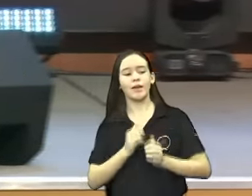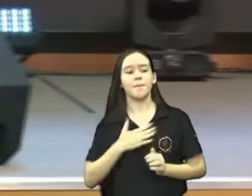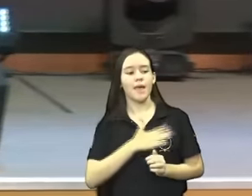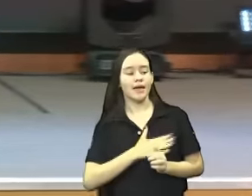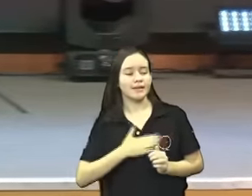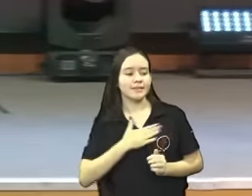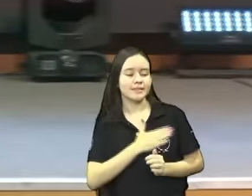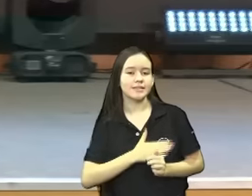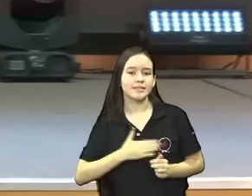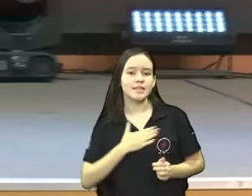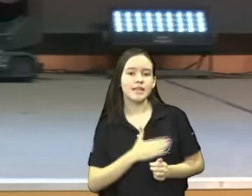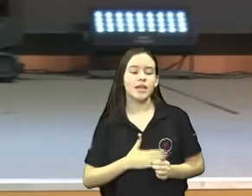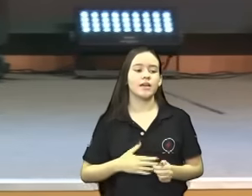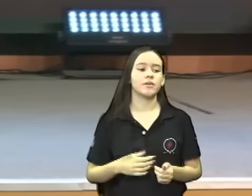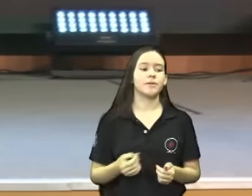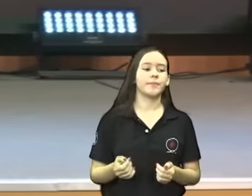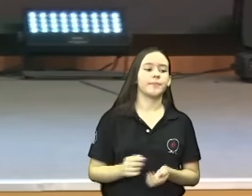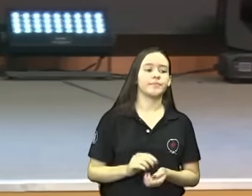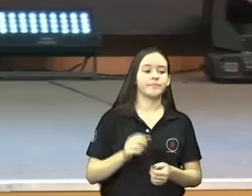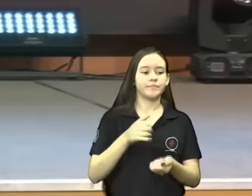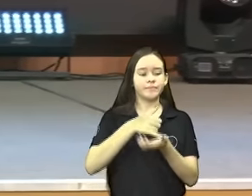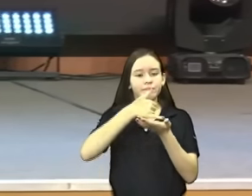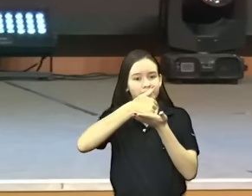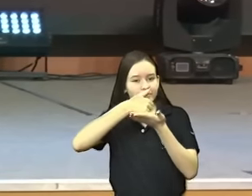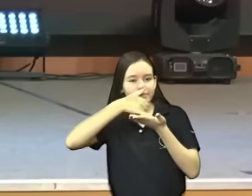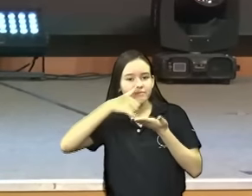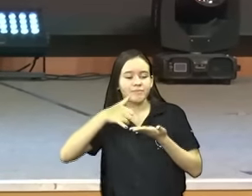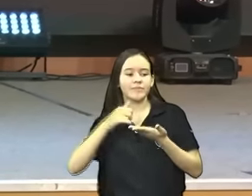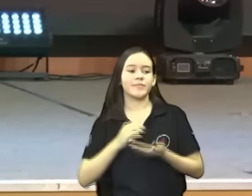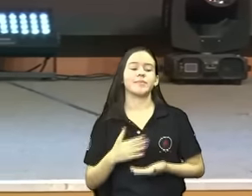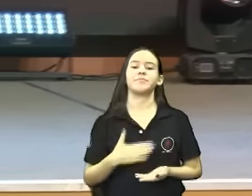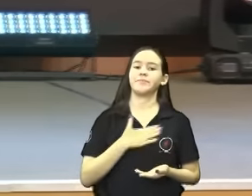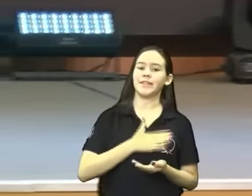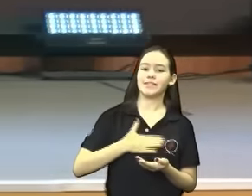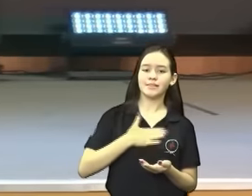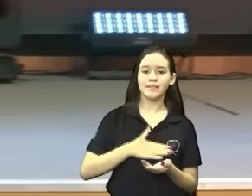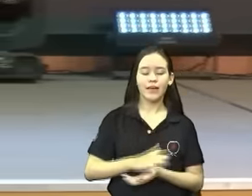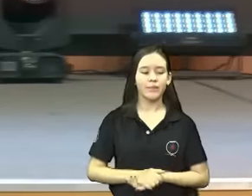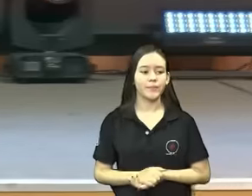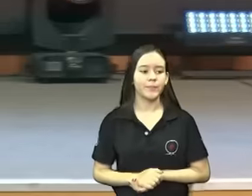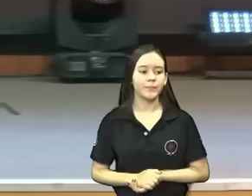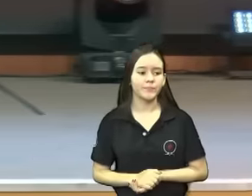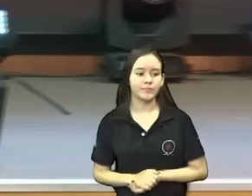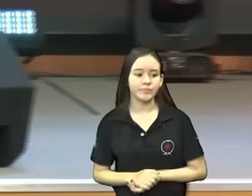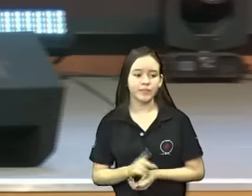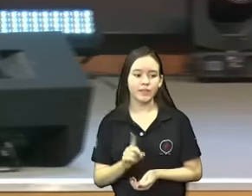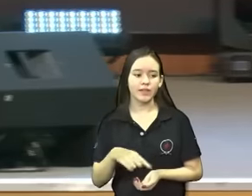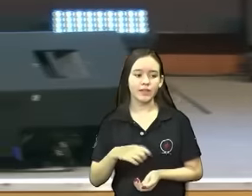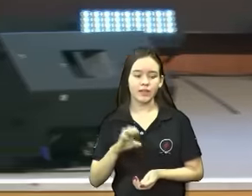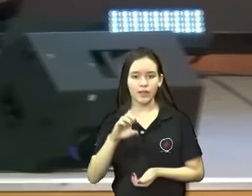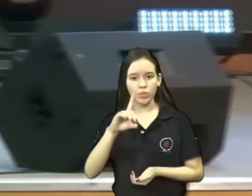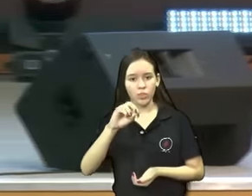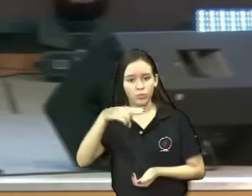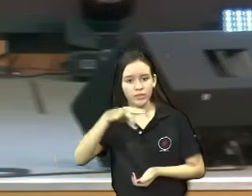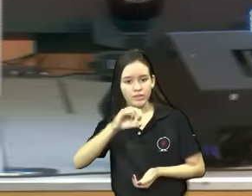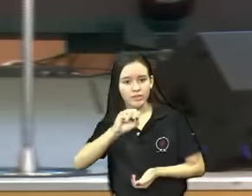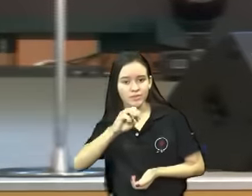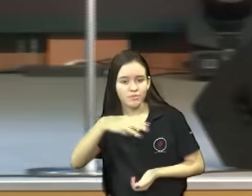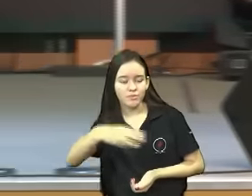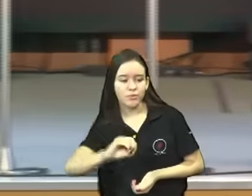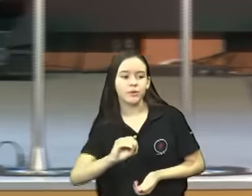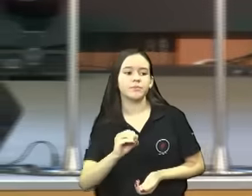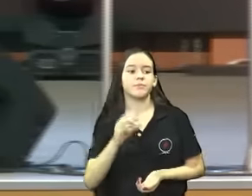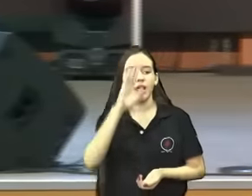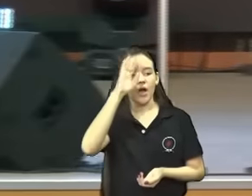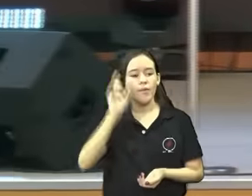prazer cheirar cocaína me dá prazer é o hedonismo que vale é o prazer vai ver o que é que acontece